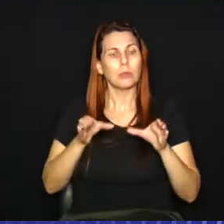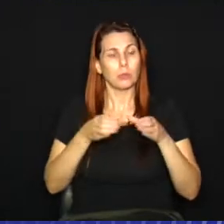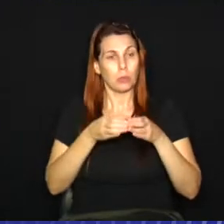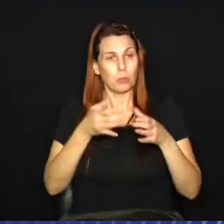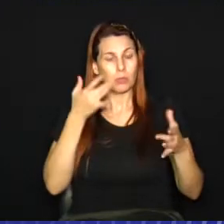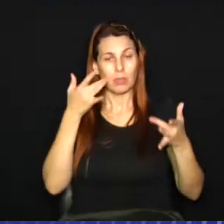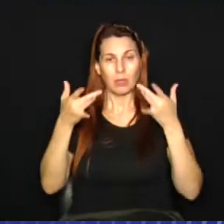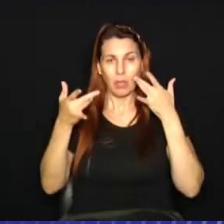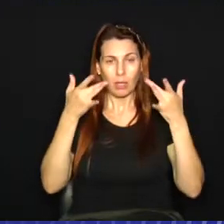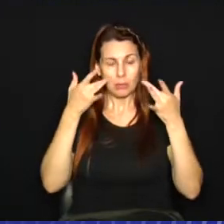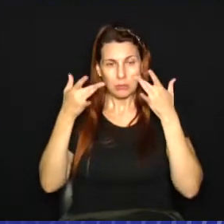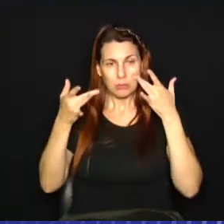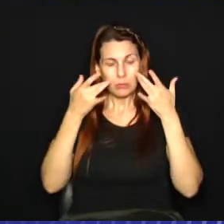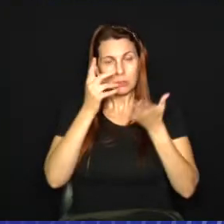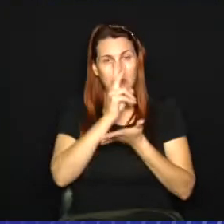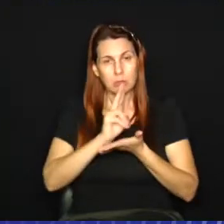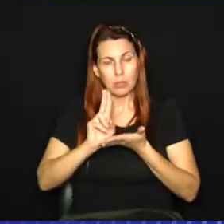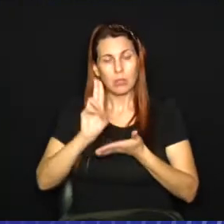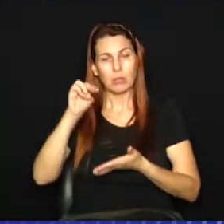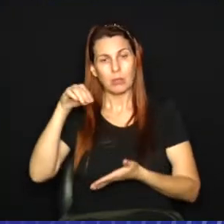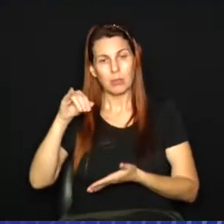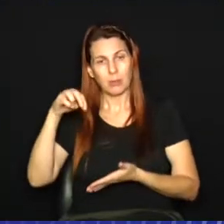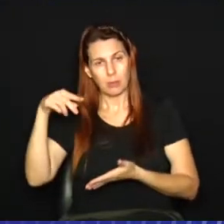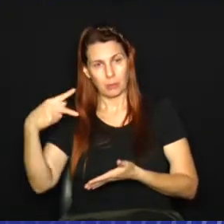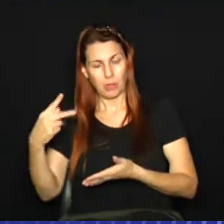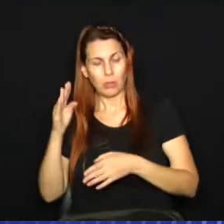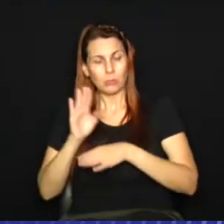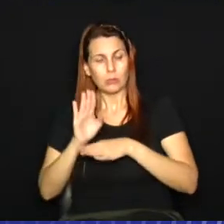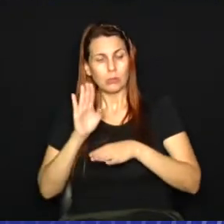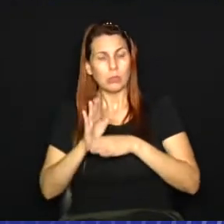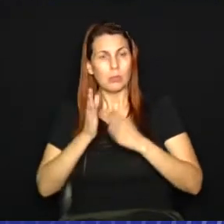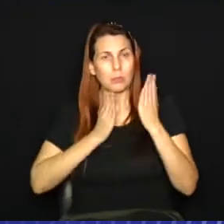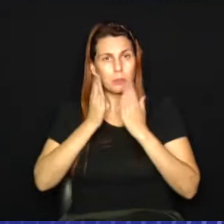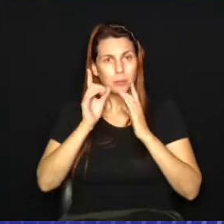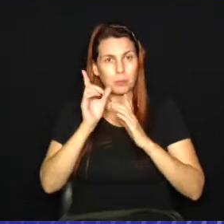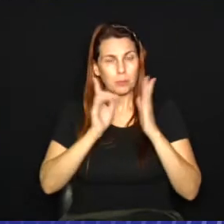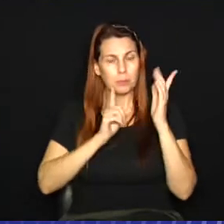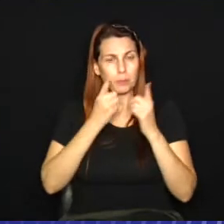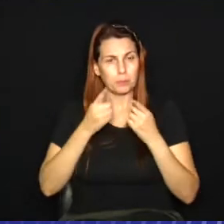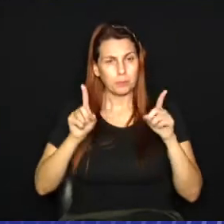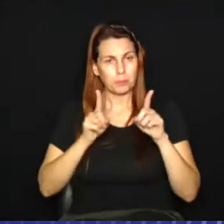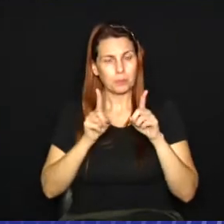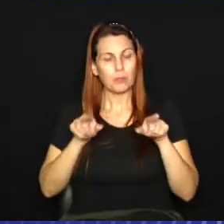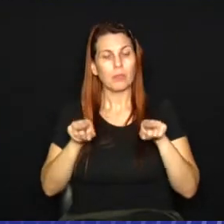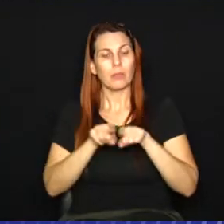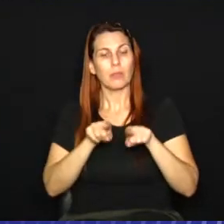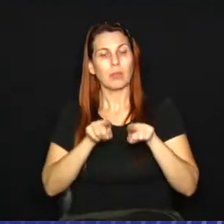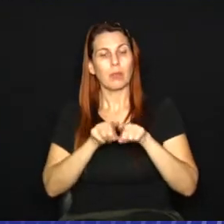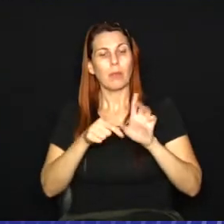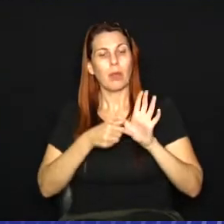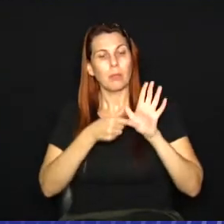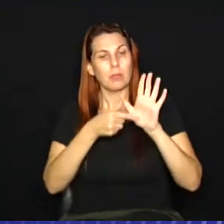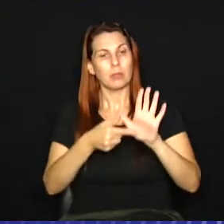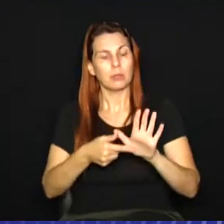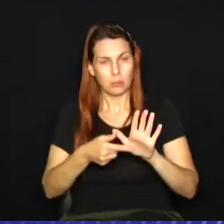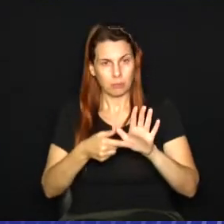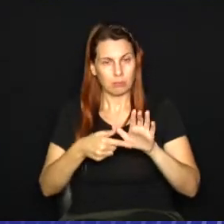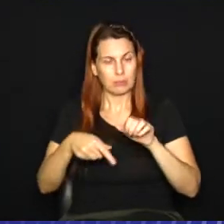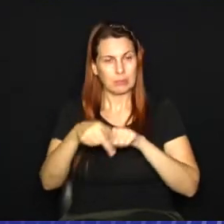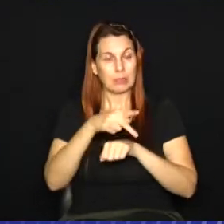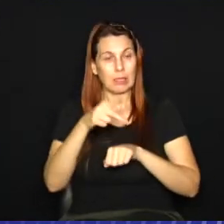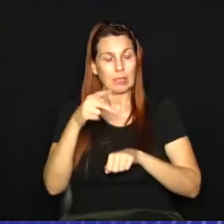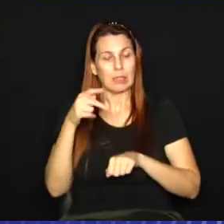da Unimep, auxiliando na parte musical. Com esse mesmo grupo, se apresentou na Itália em